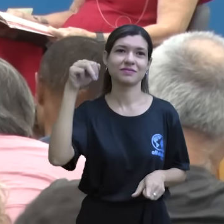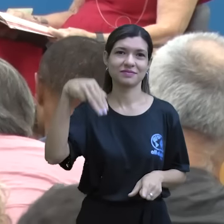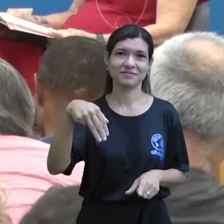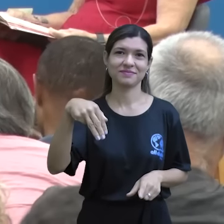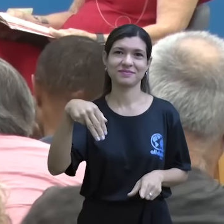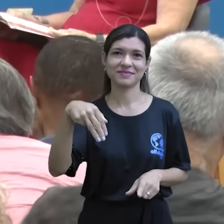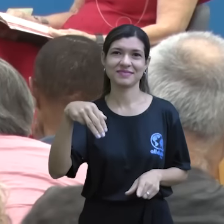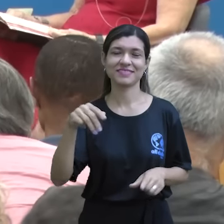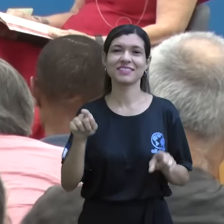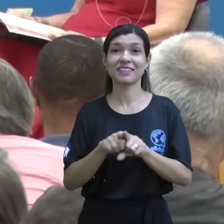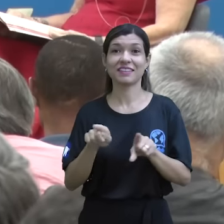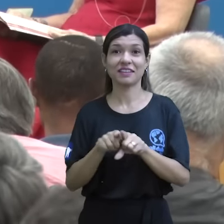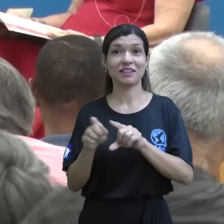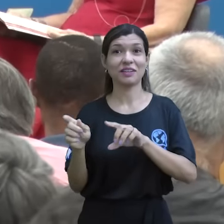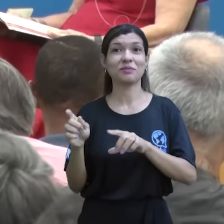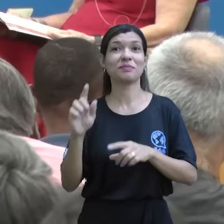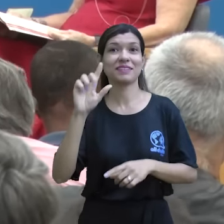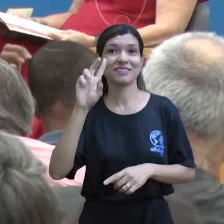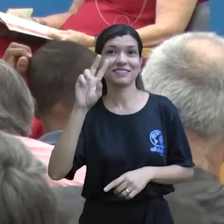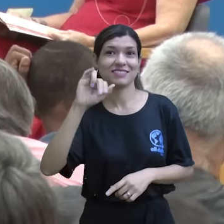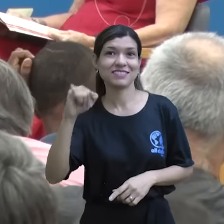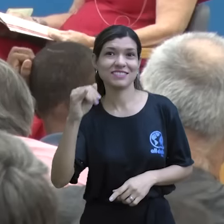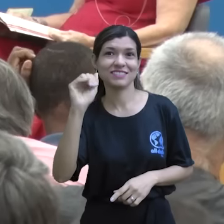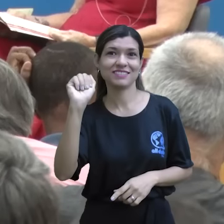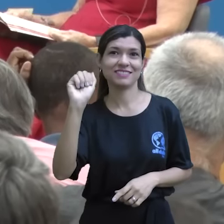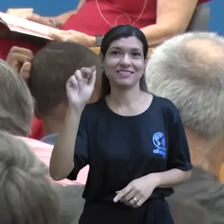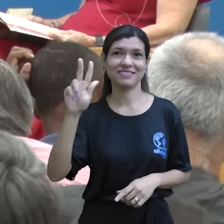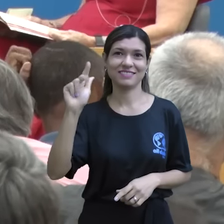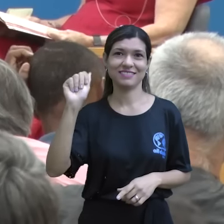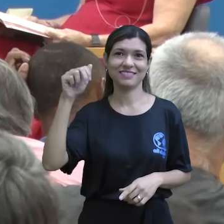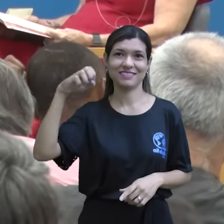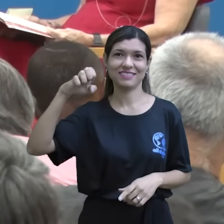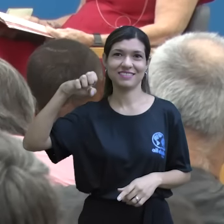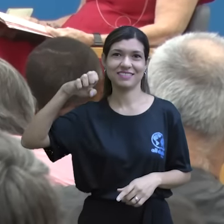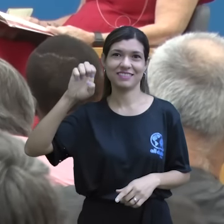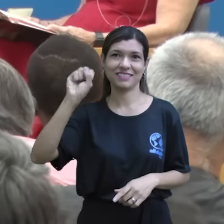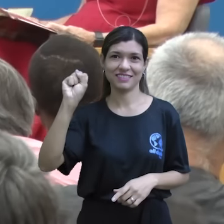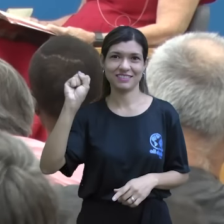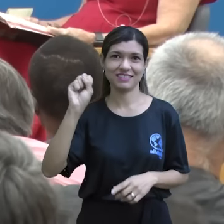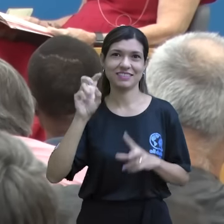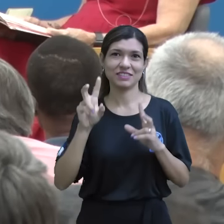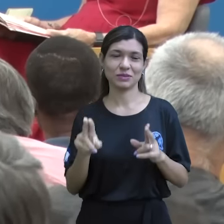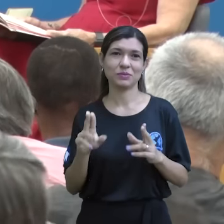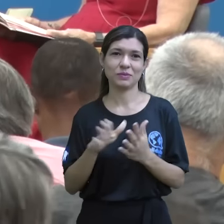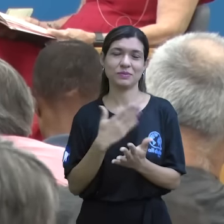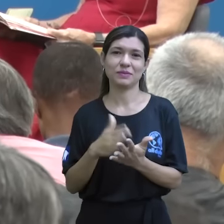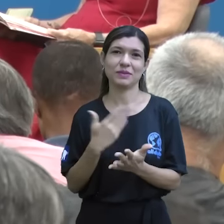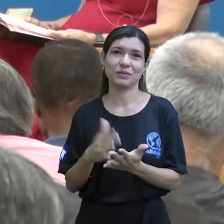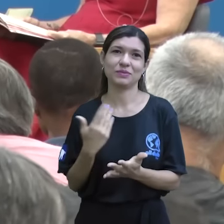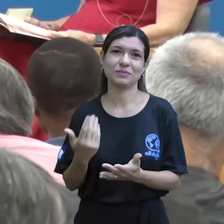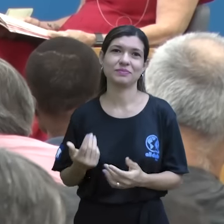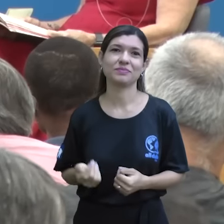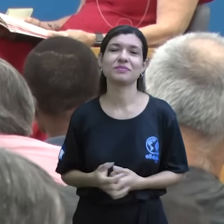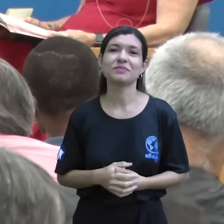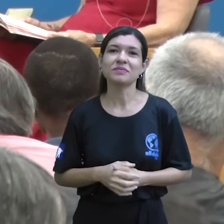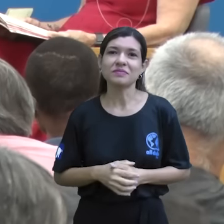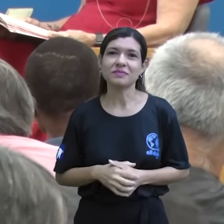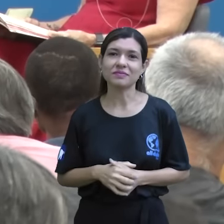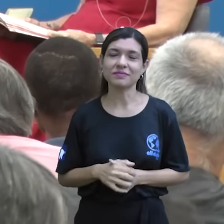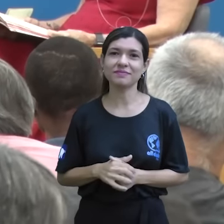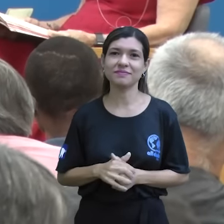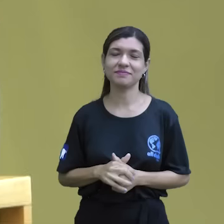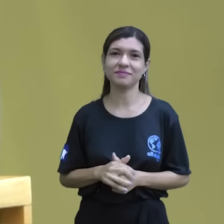Mas olha que bonito, né? Notava a necessidade de conservarmos os nomes tupis dos lugares de uma